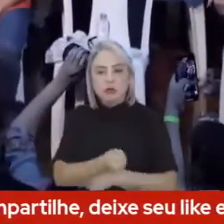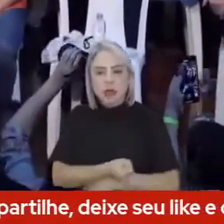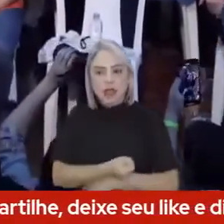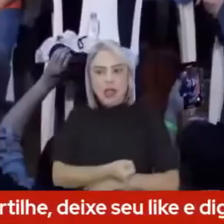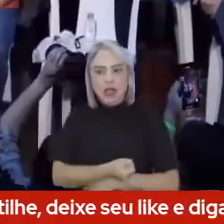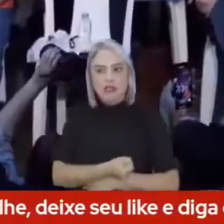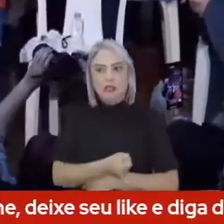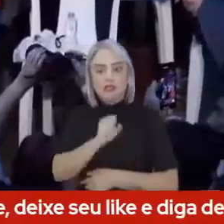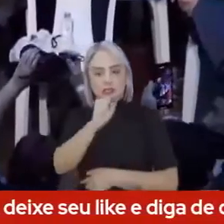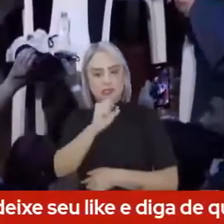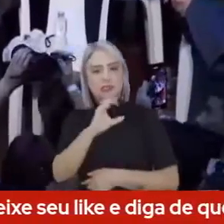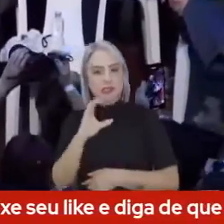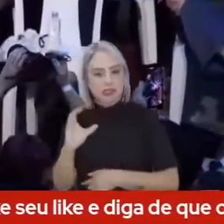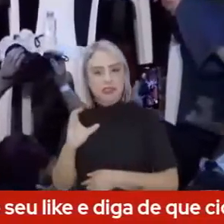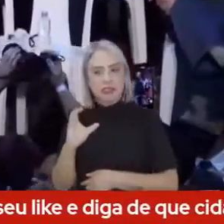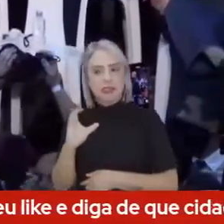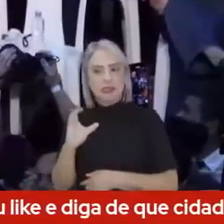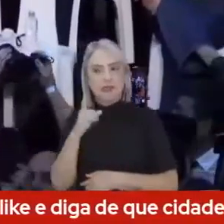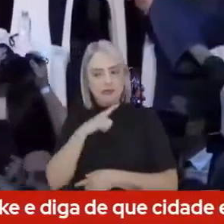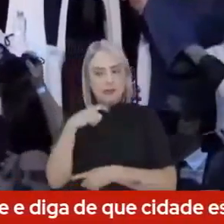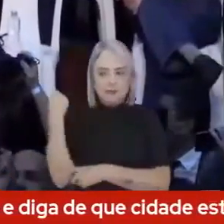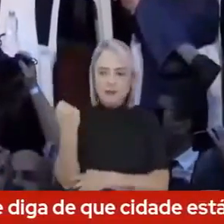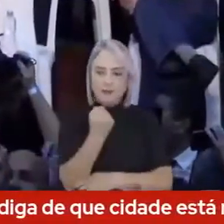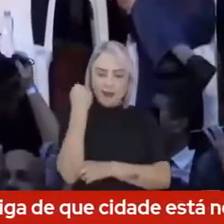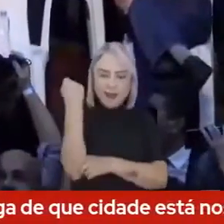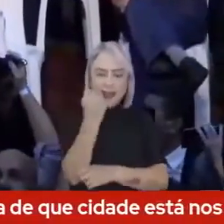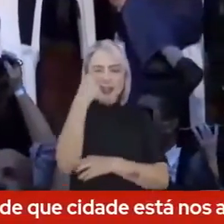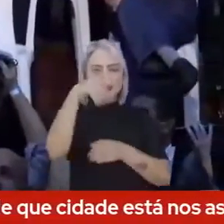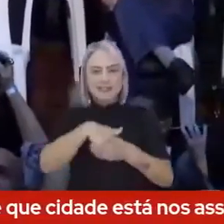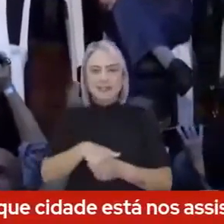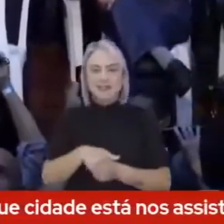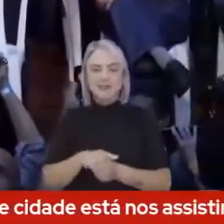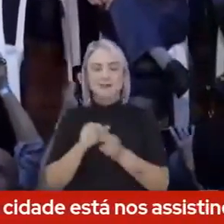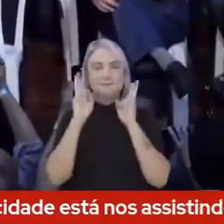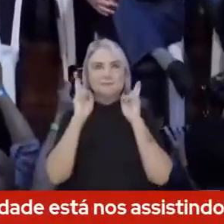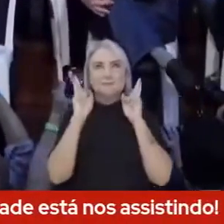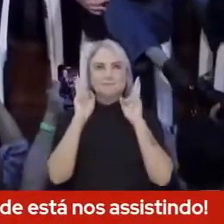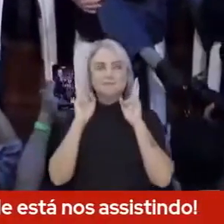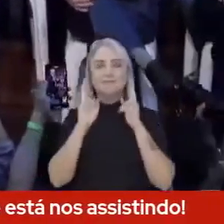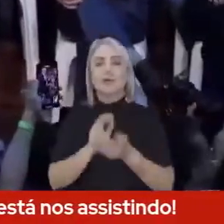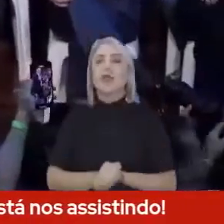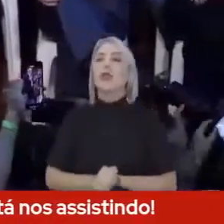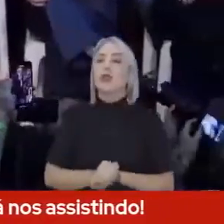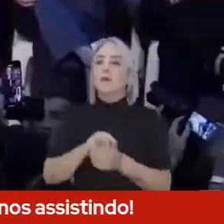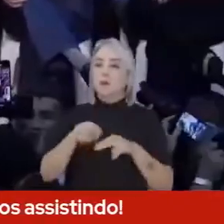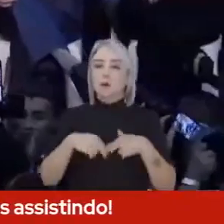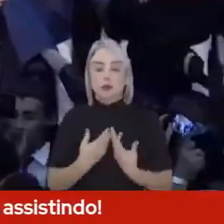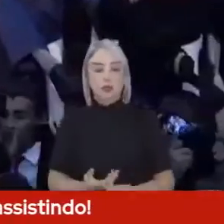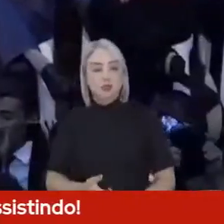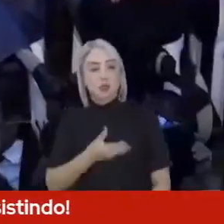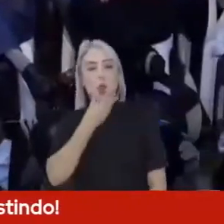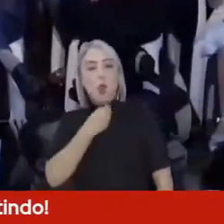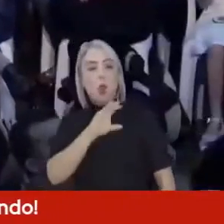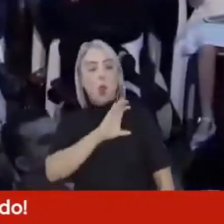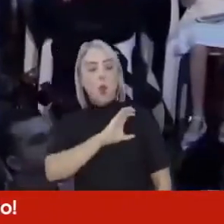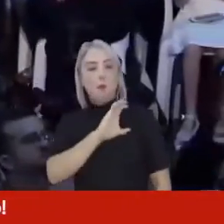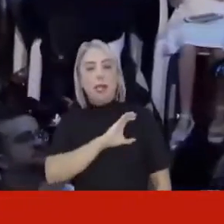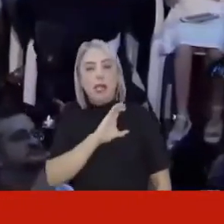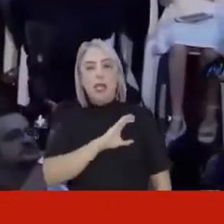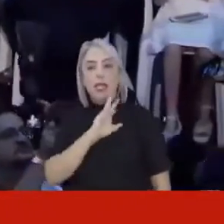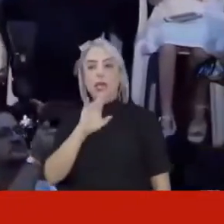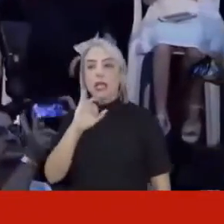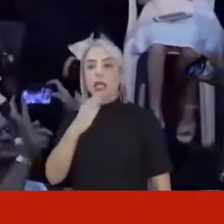Catarina vocês vão ganhar as eleições. Por isso, companheiro Ricardo